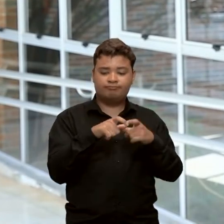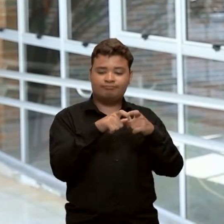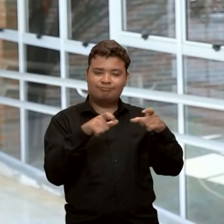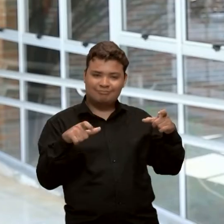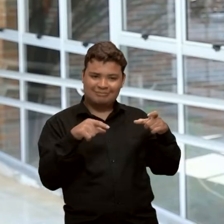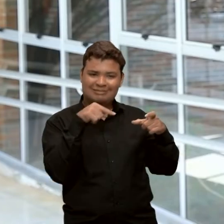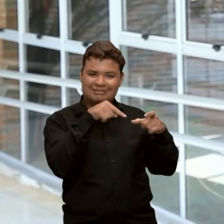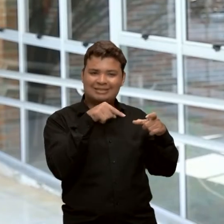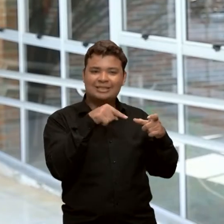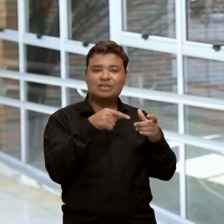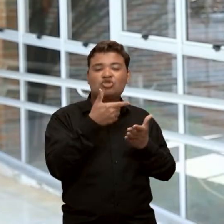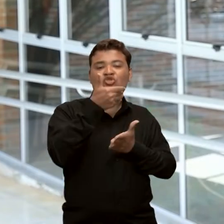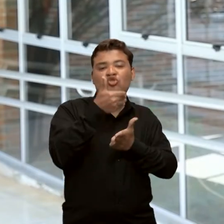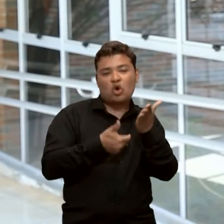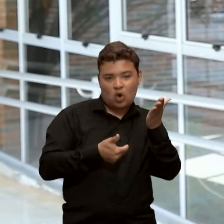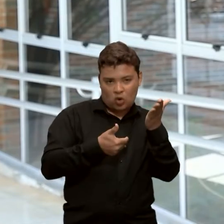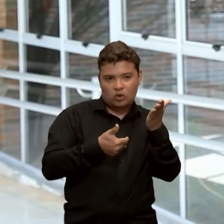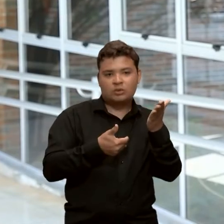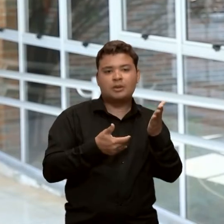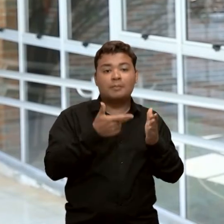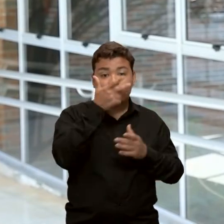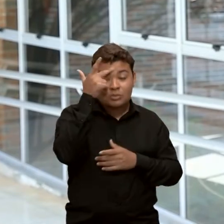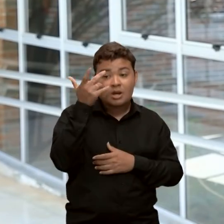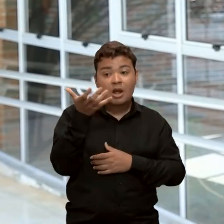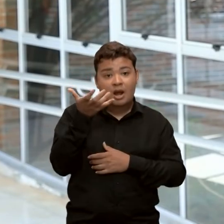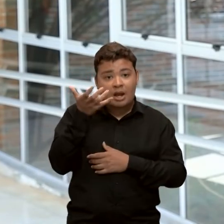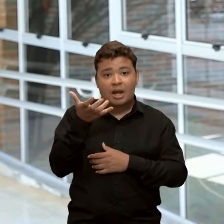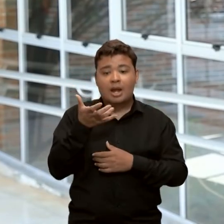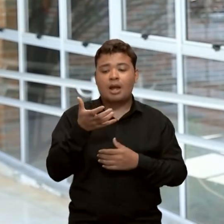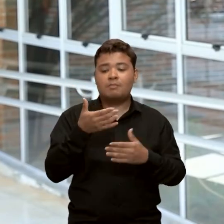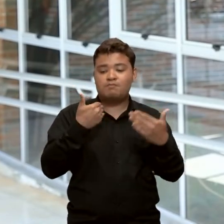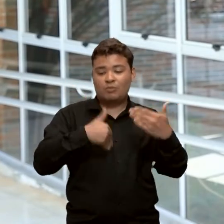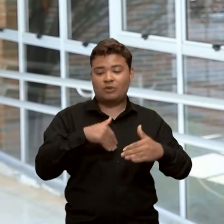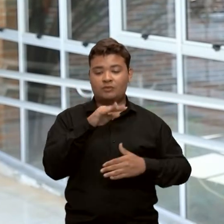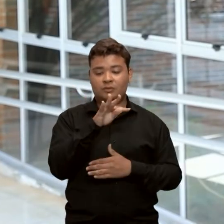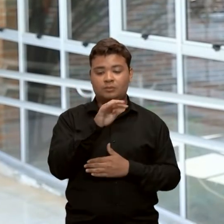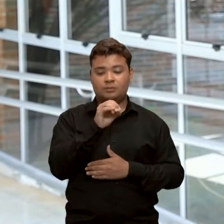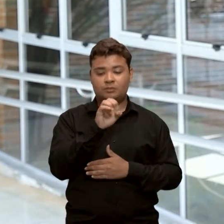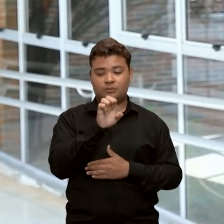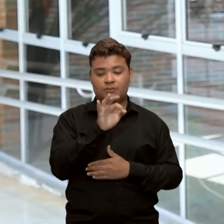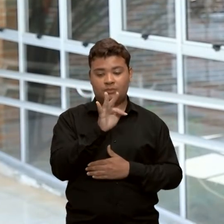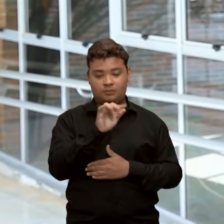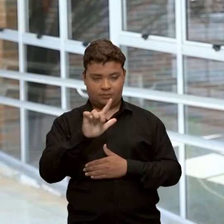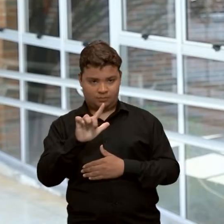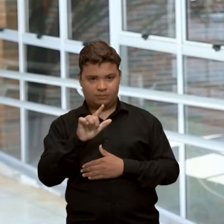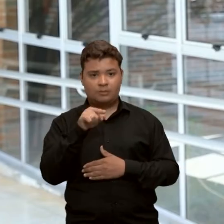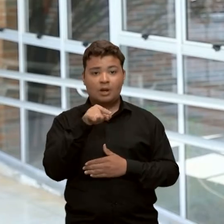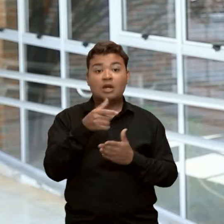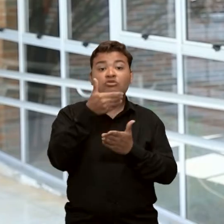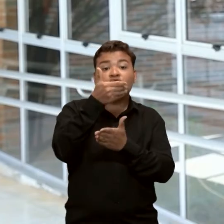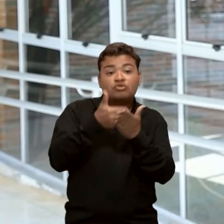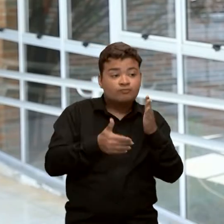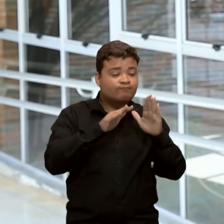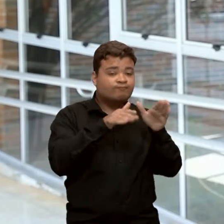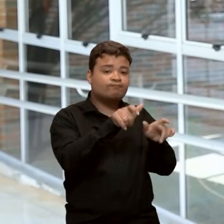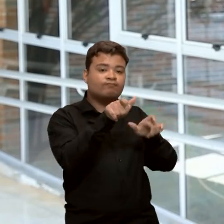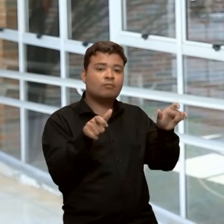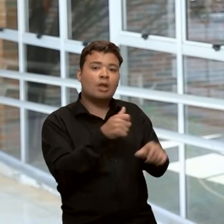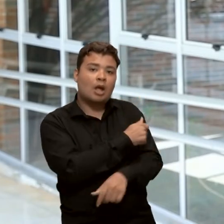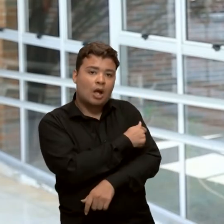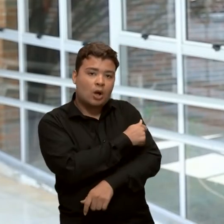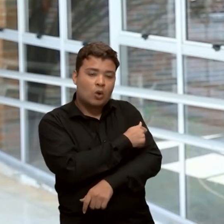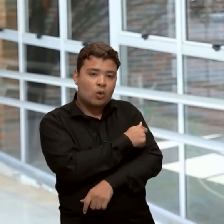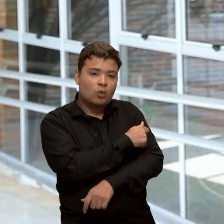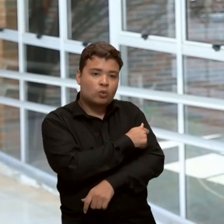desconto para quem deseja realizar o exame TOEFL. Esse desconto é exclusivo para estudantes,